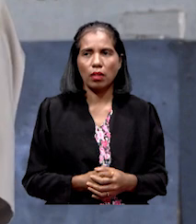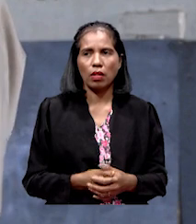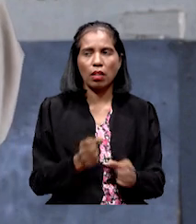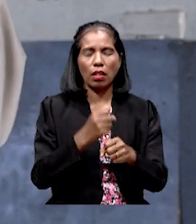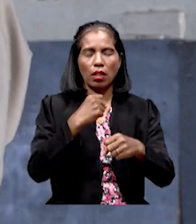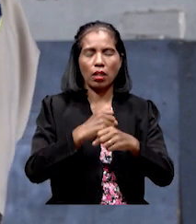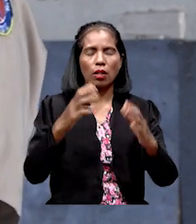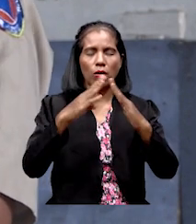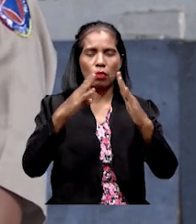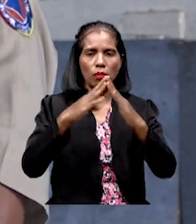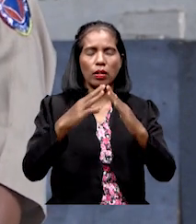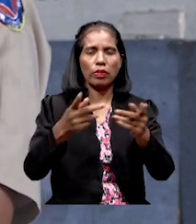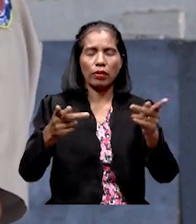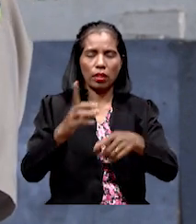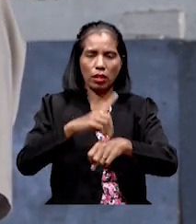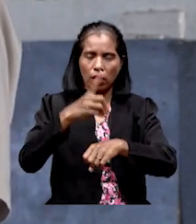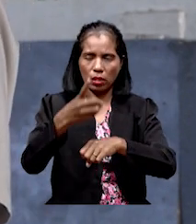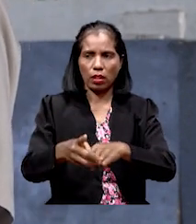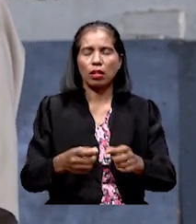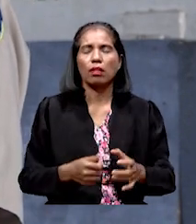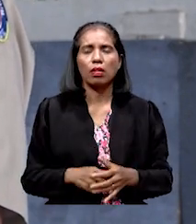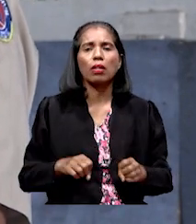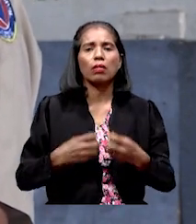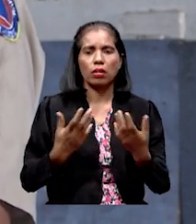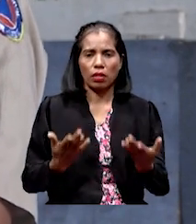maior parte dos desastres. Ele vem a passar.